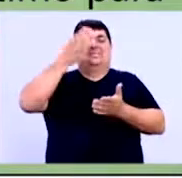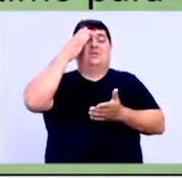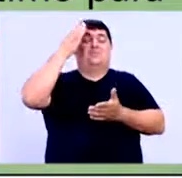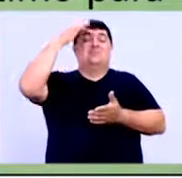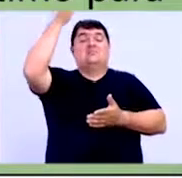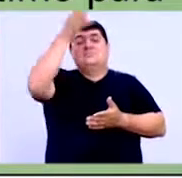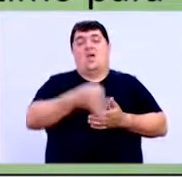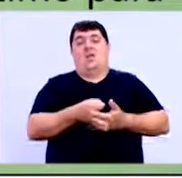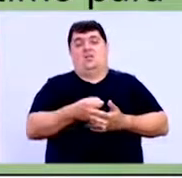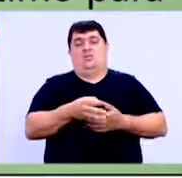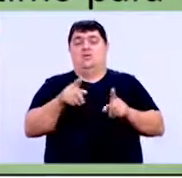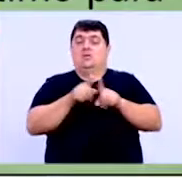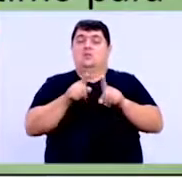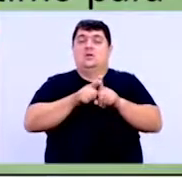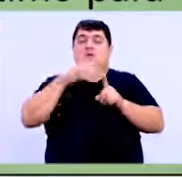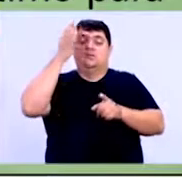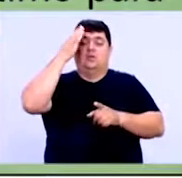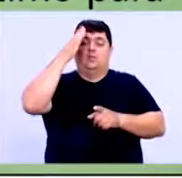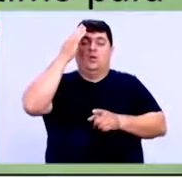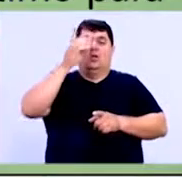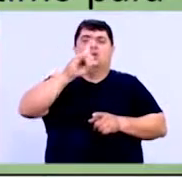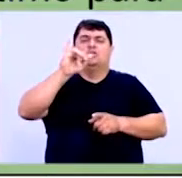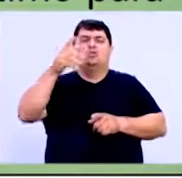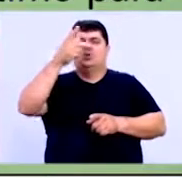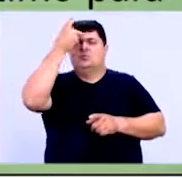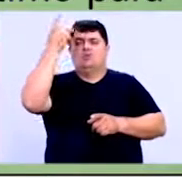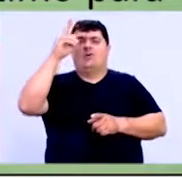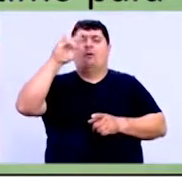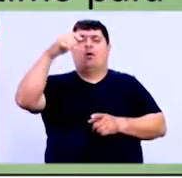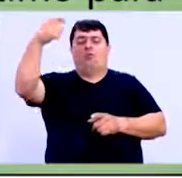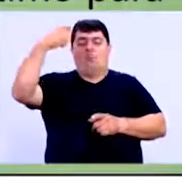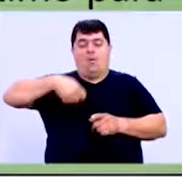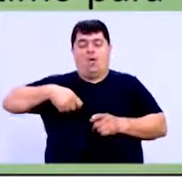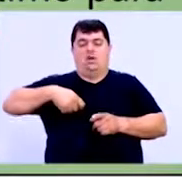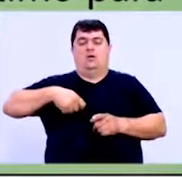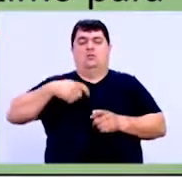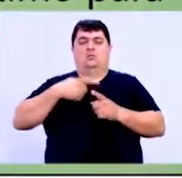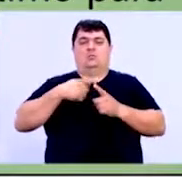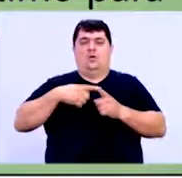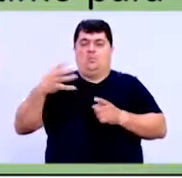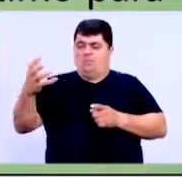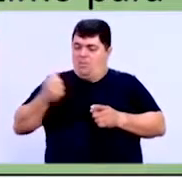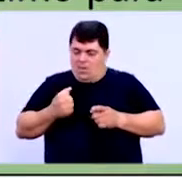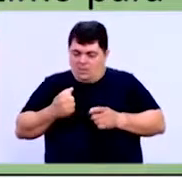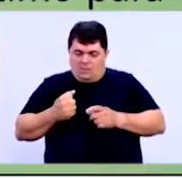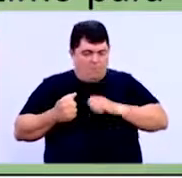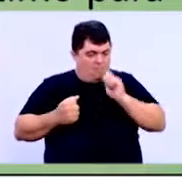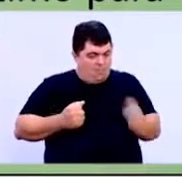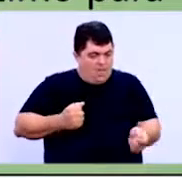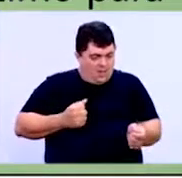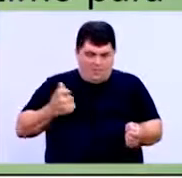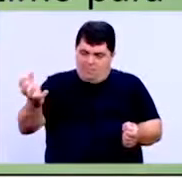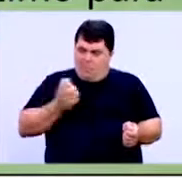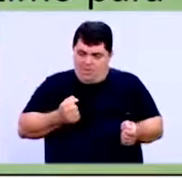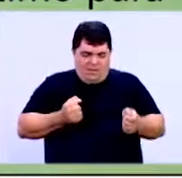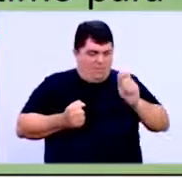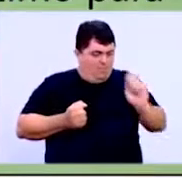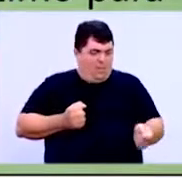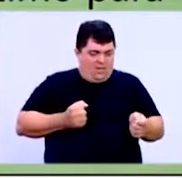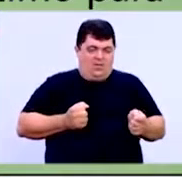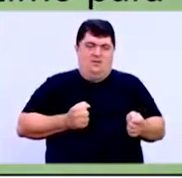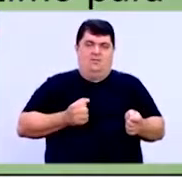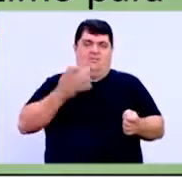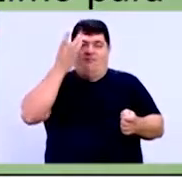precisam ser executadas ou devem ser cobradas com seus clientes e fornecedores. Percebam que